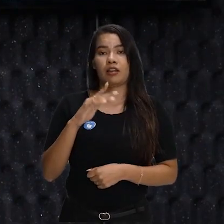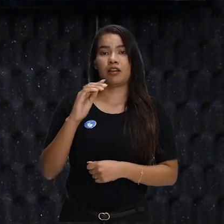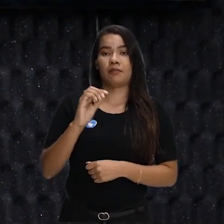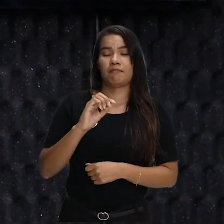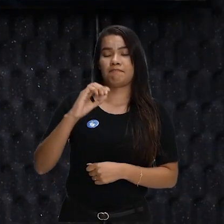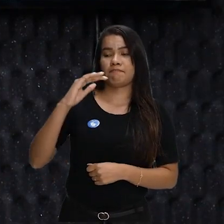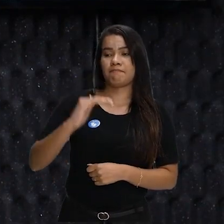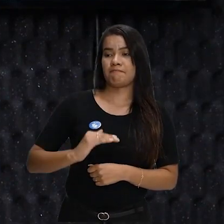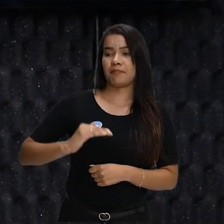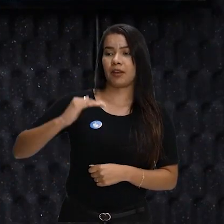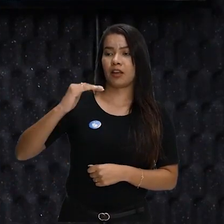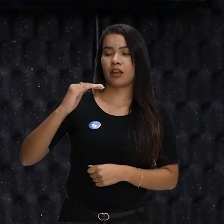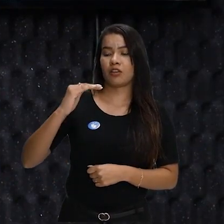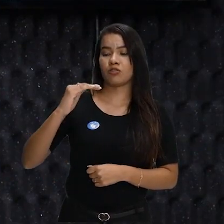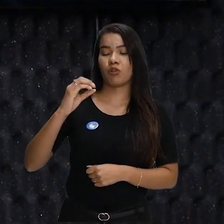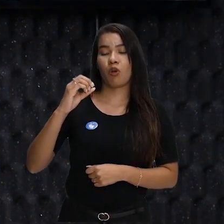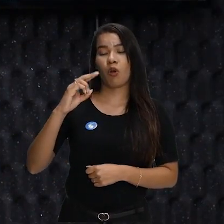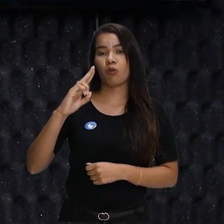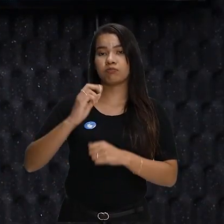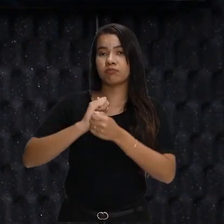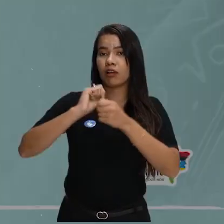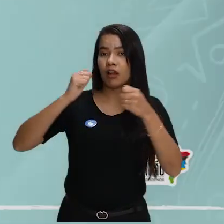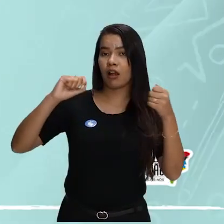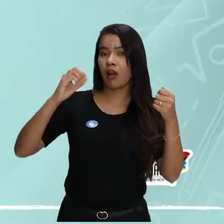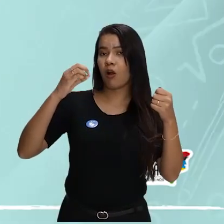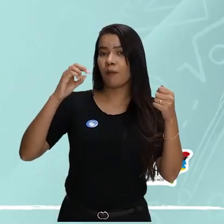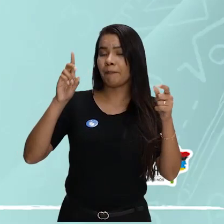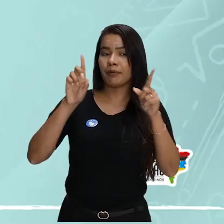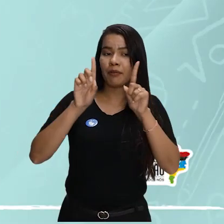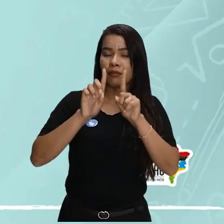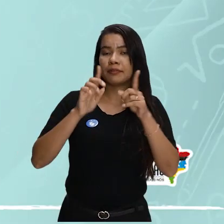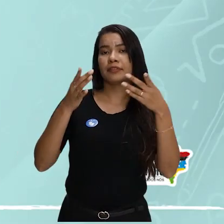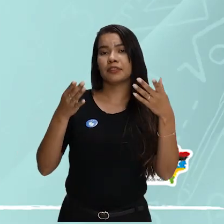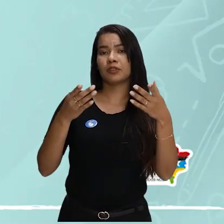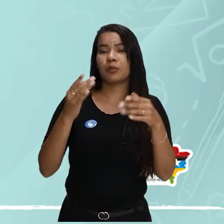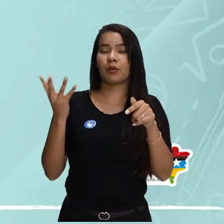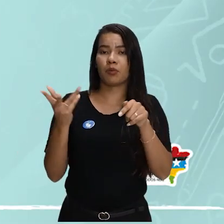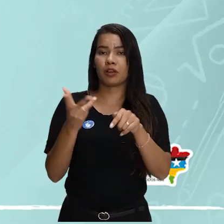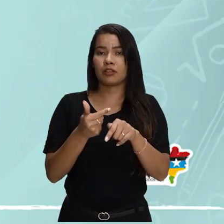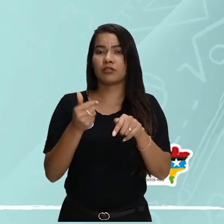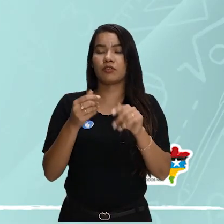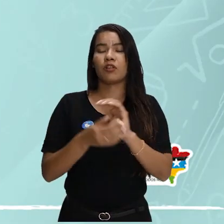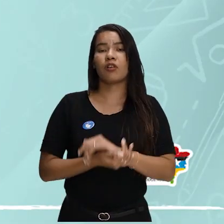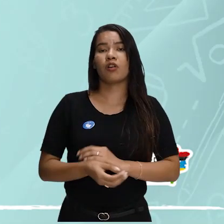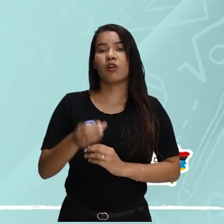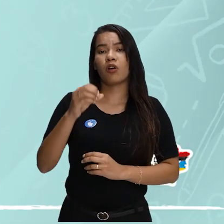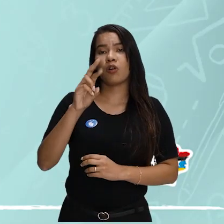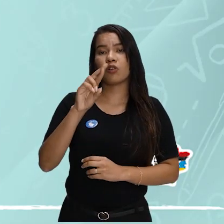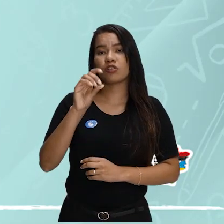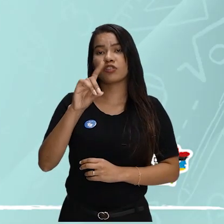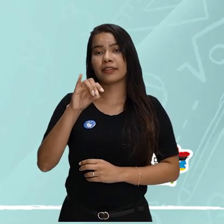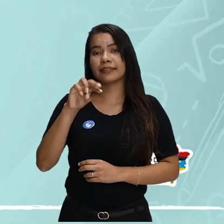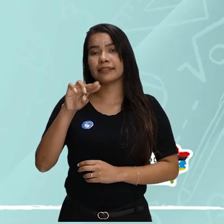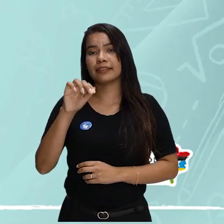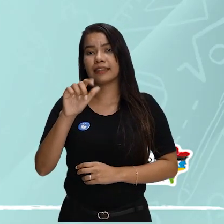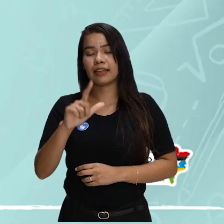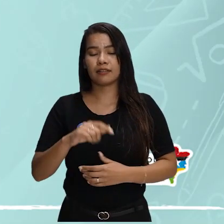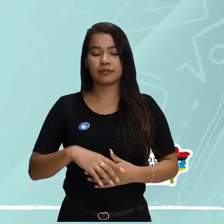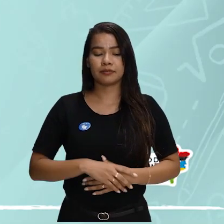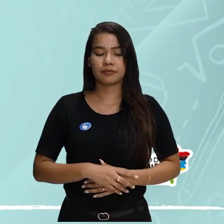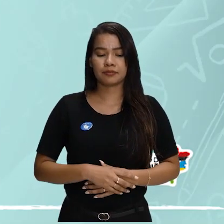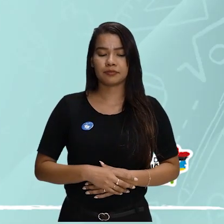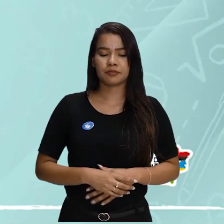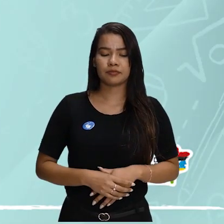ordenar, desculpem, você está diante de uma qualitativa do tipo ordinal. Certo? Comprimento